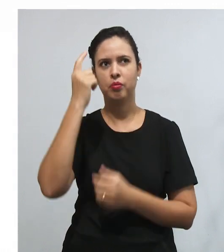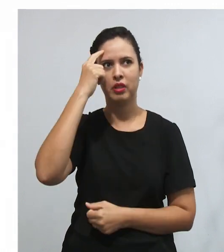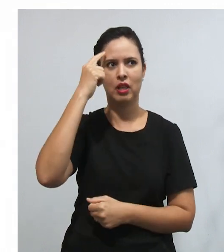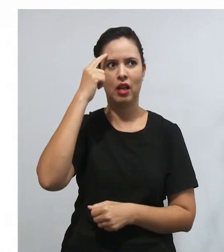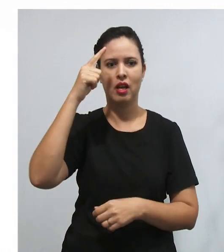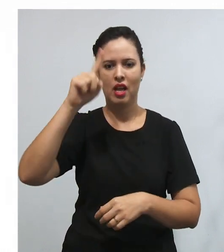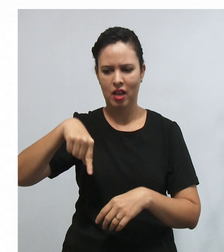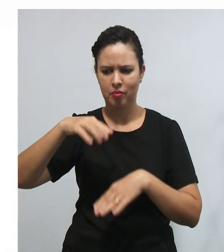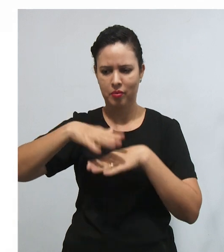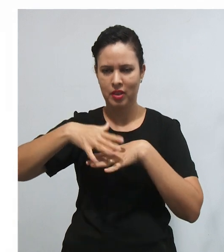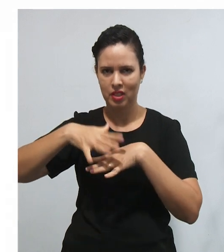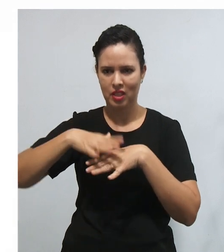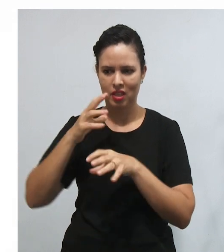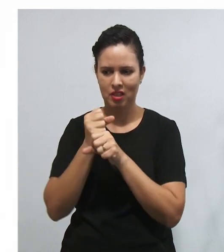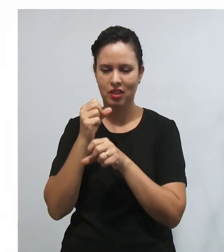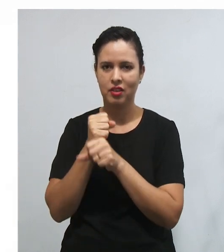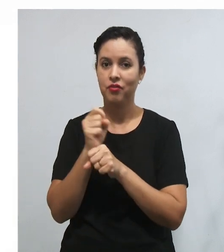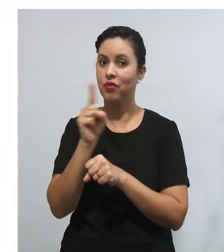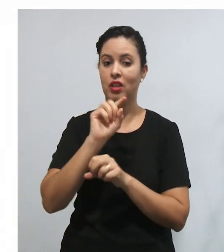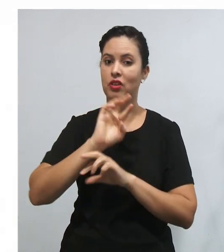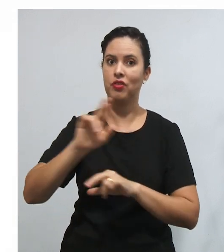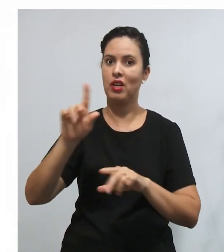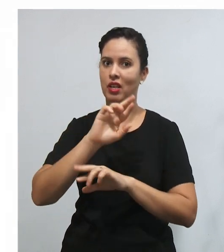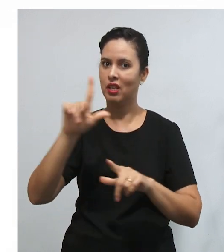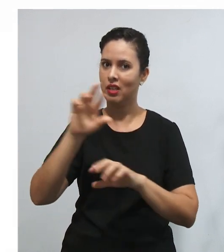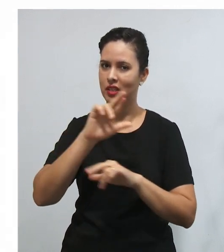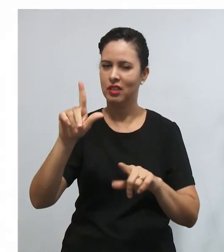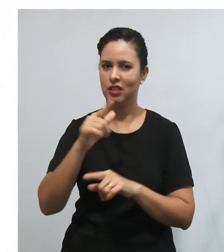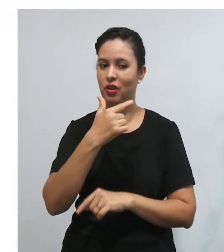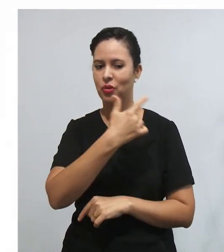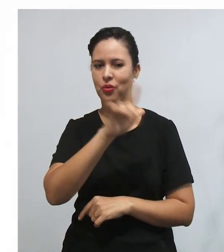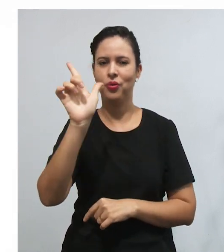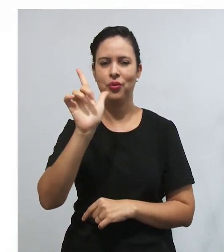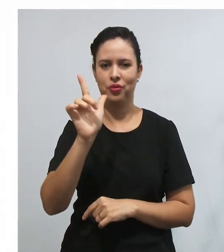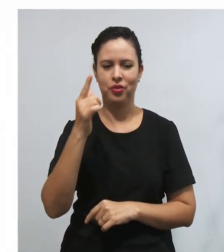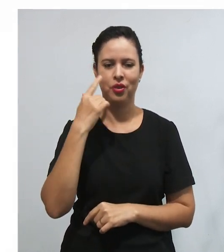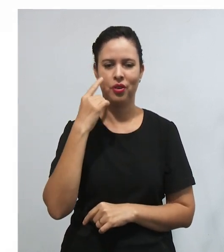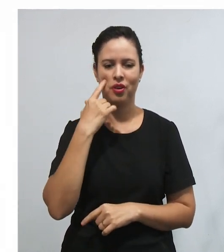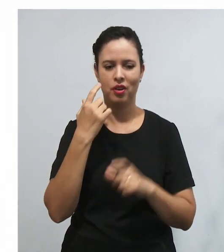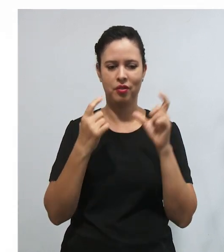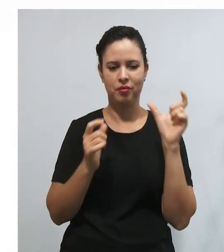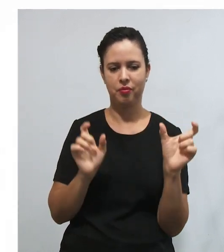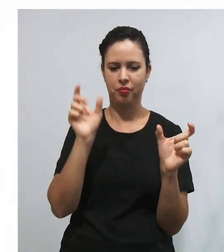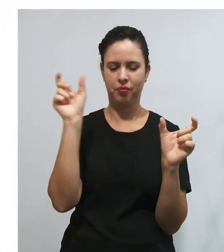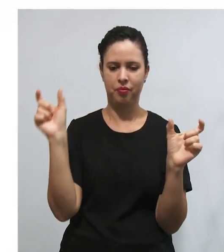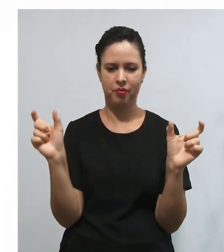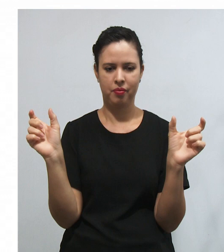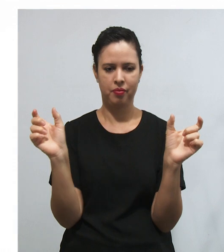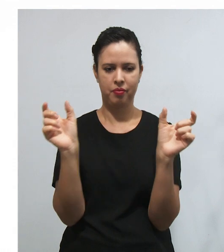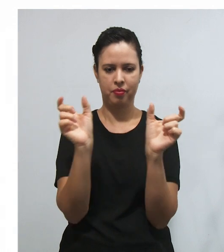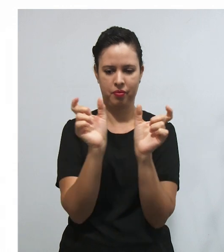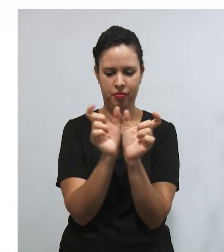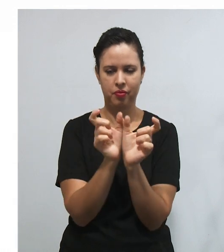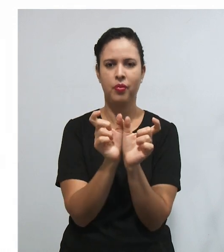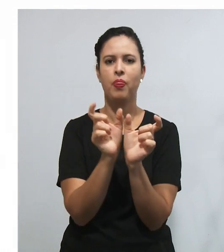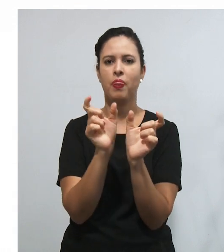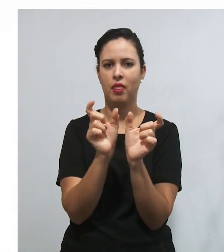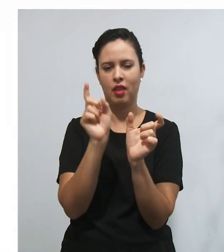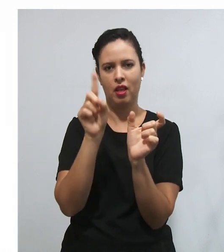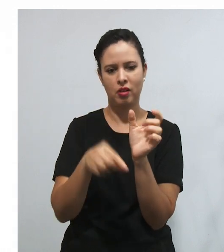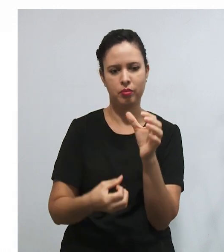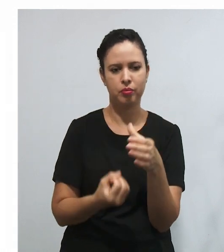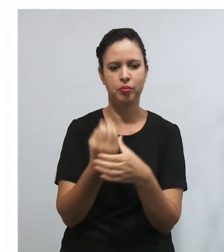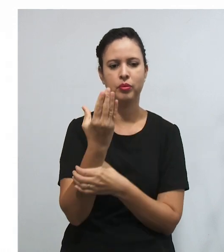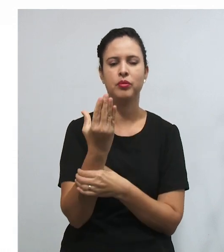tem matemática. Mas o termo informática não veio da matemática, vem de informação automática. Afinal de contas,